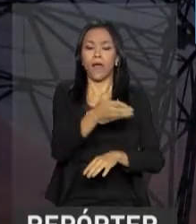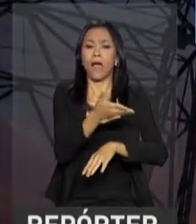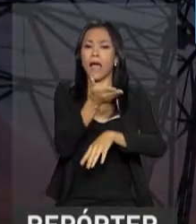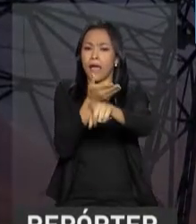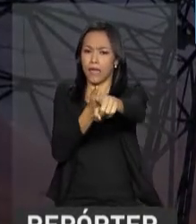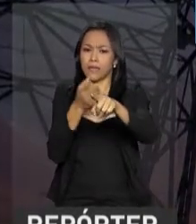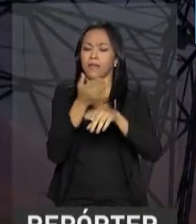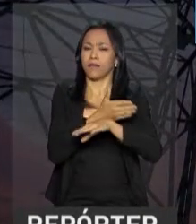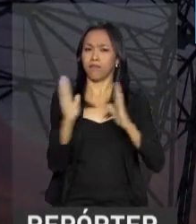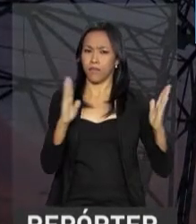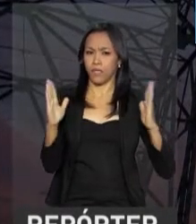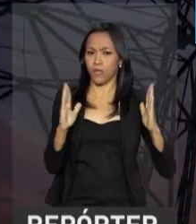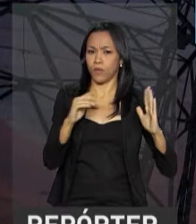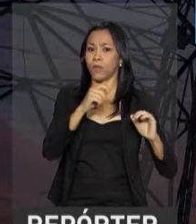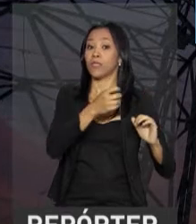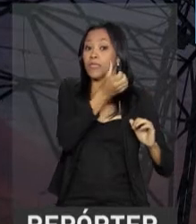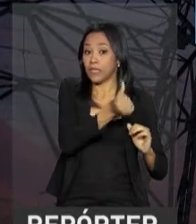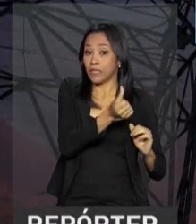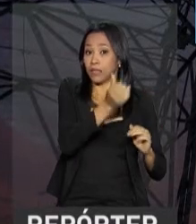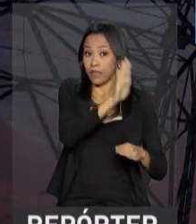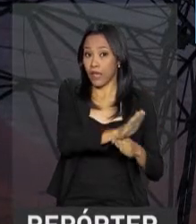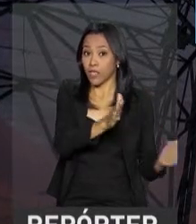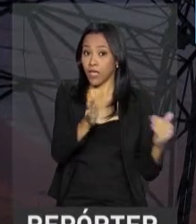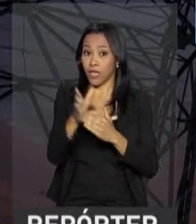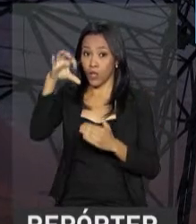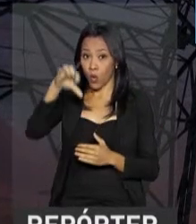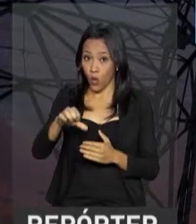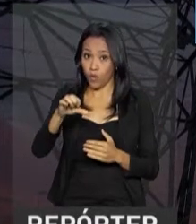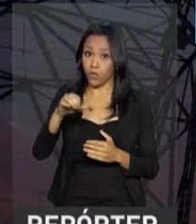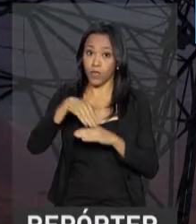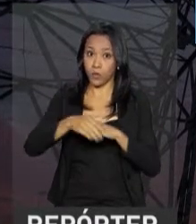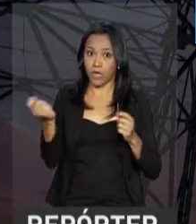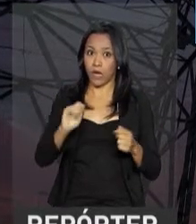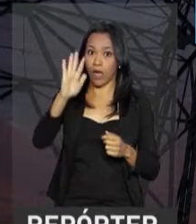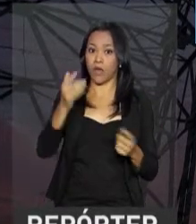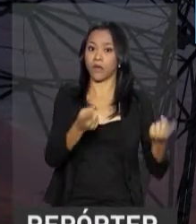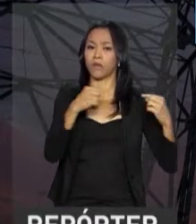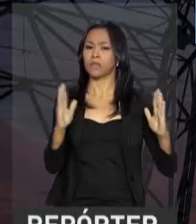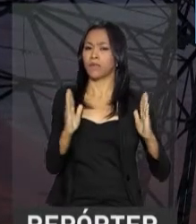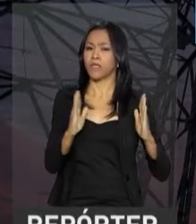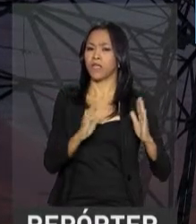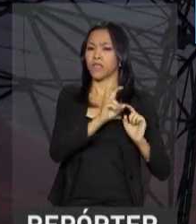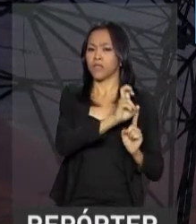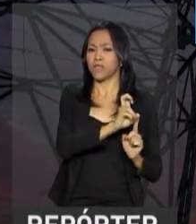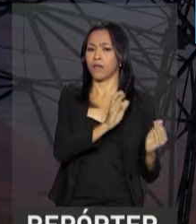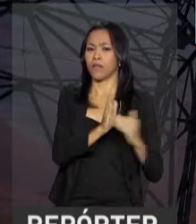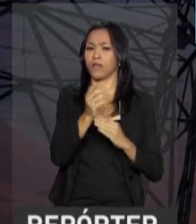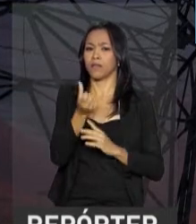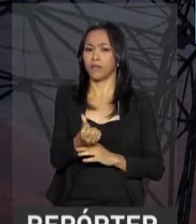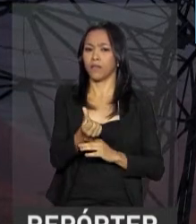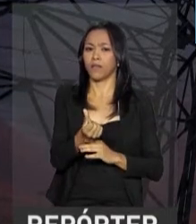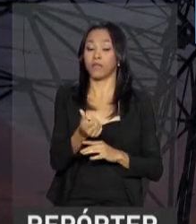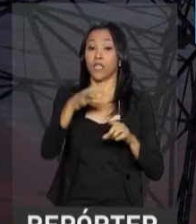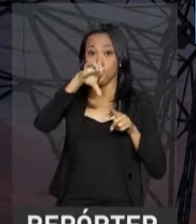período mais caro vai dar seis da tarde às nove da noite o período intermediário vai de 5 da tarde até às seis e das